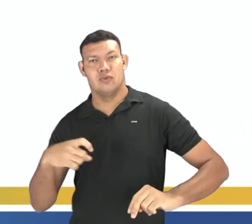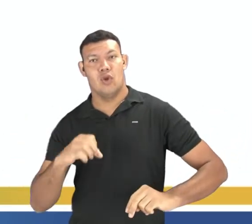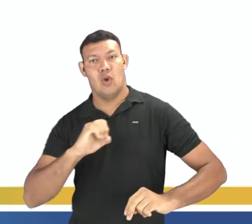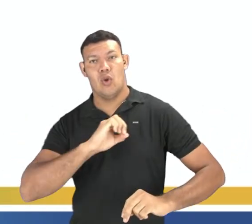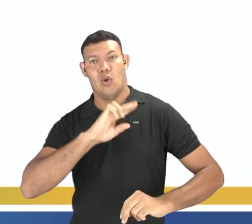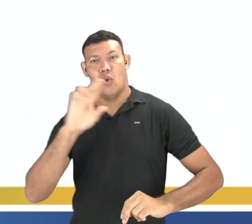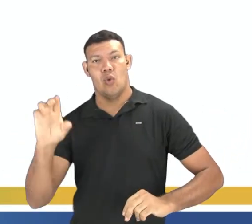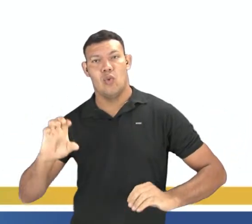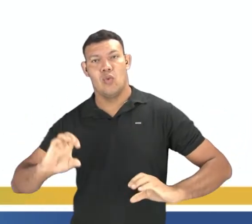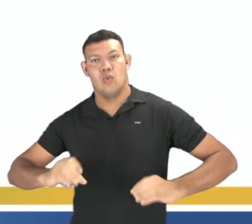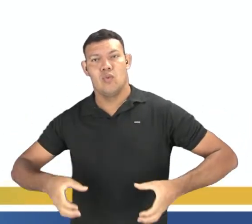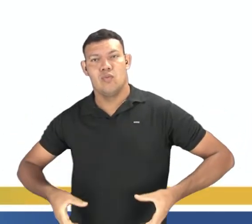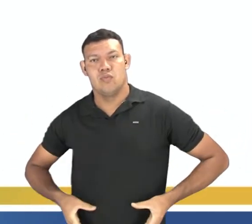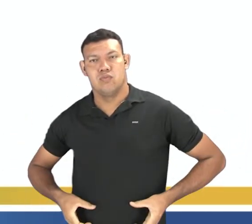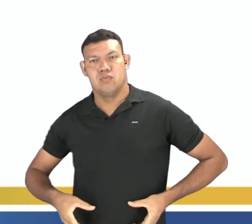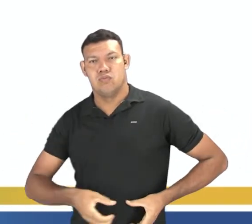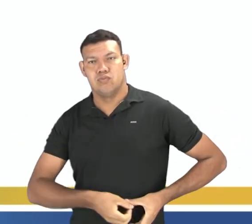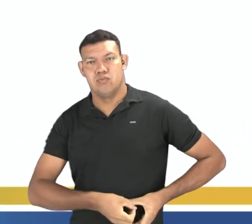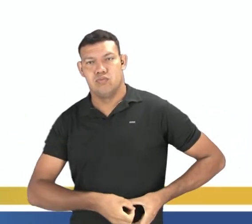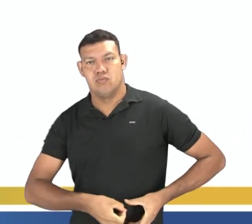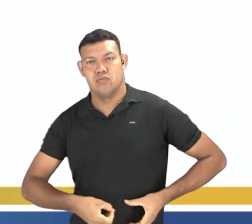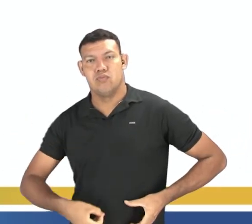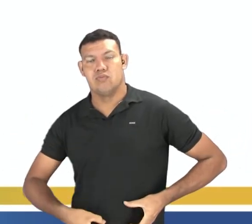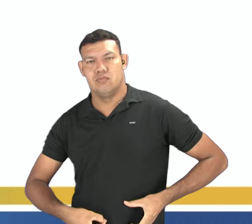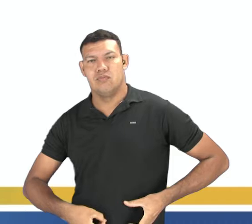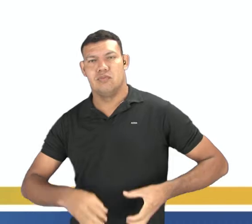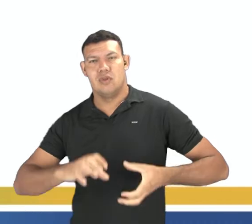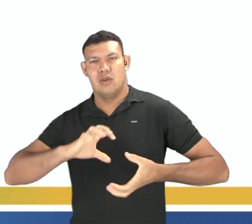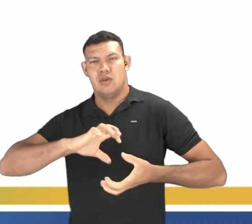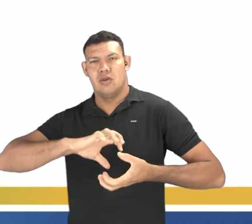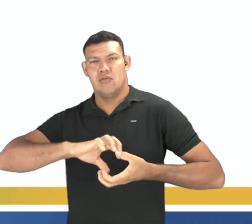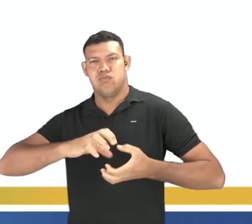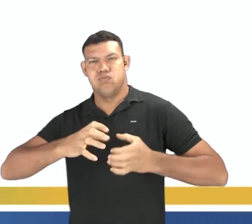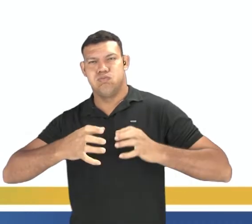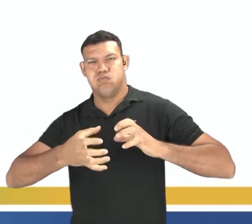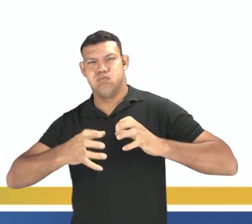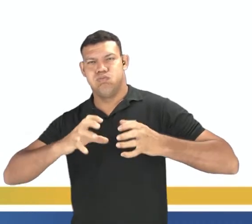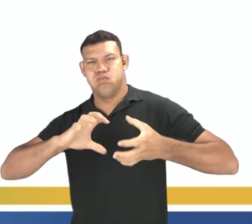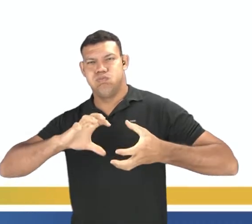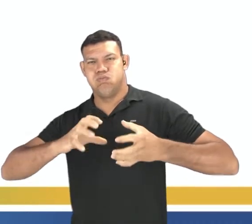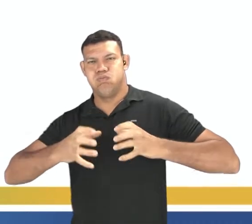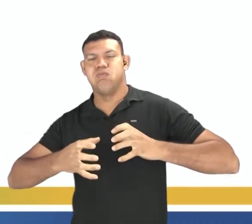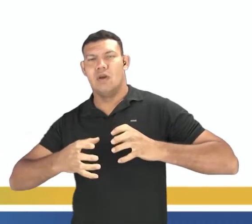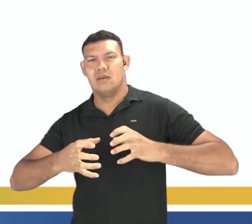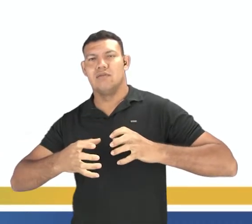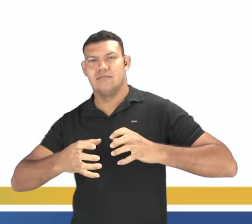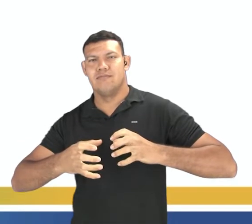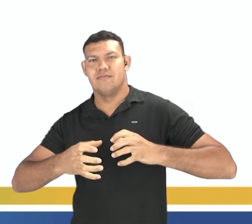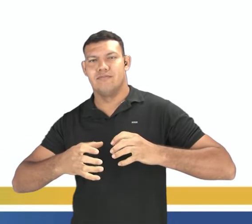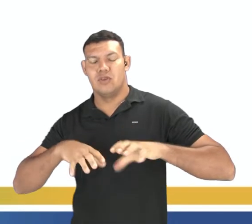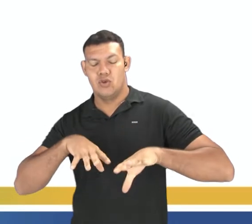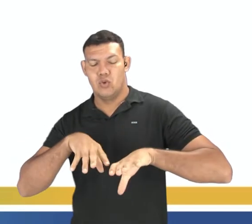óvulo. Ele se divide por mitose até formar um indivíduo.